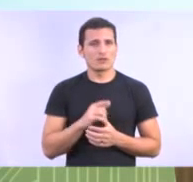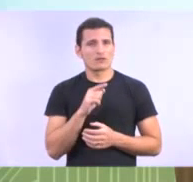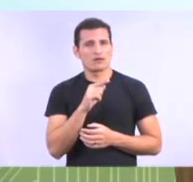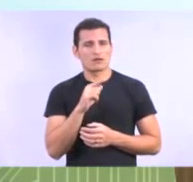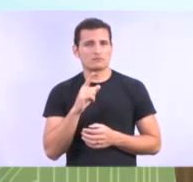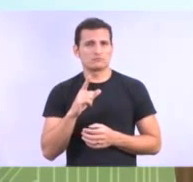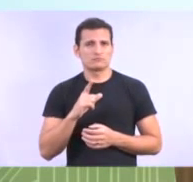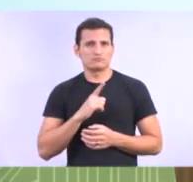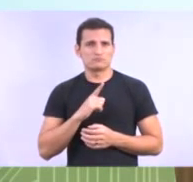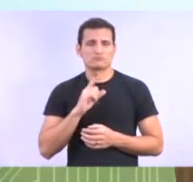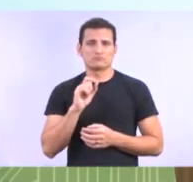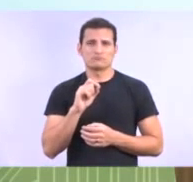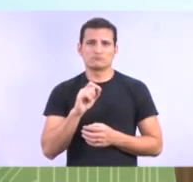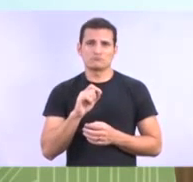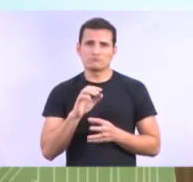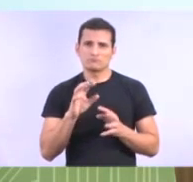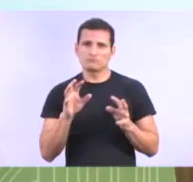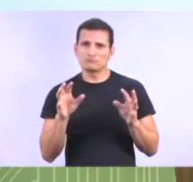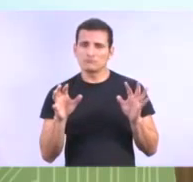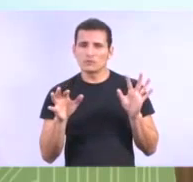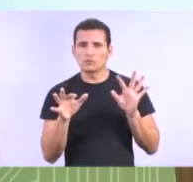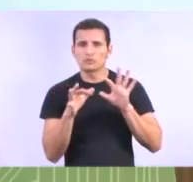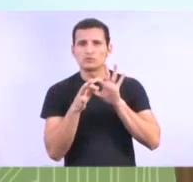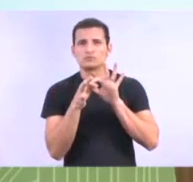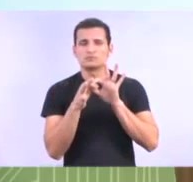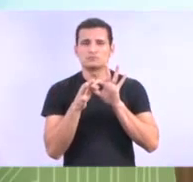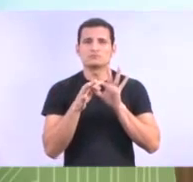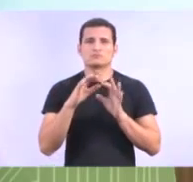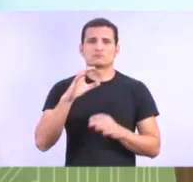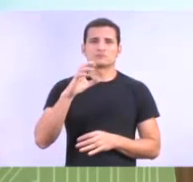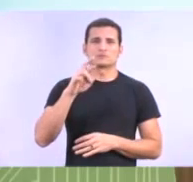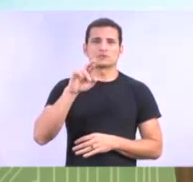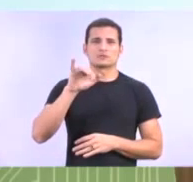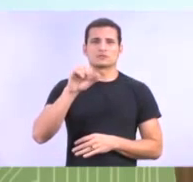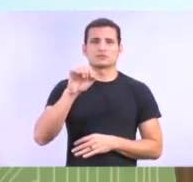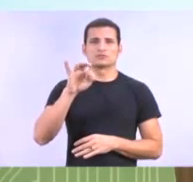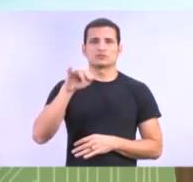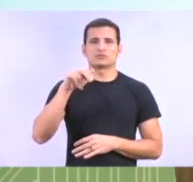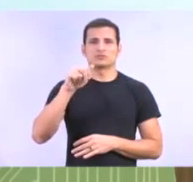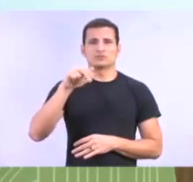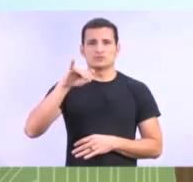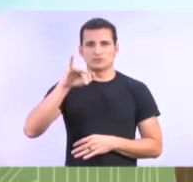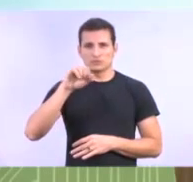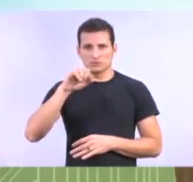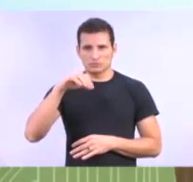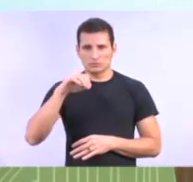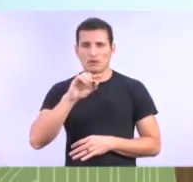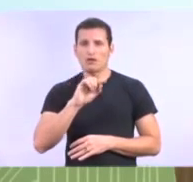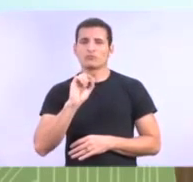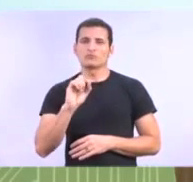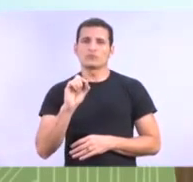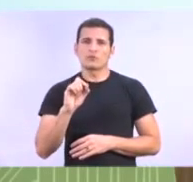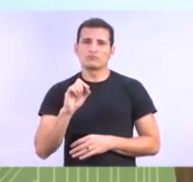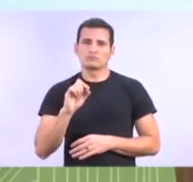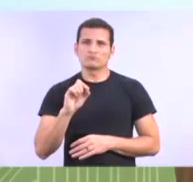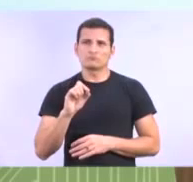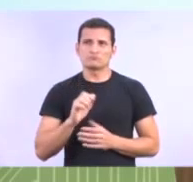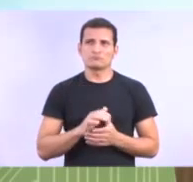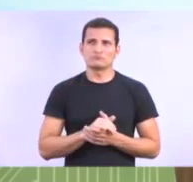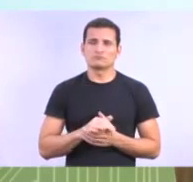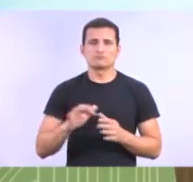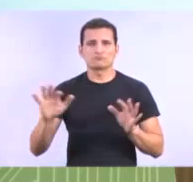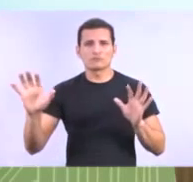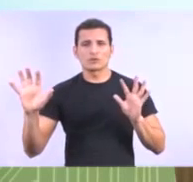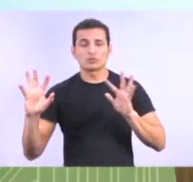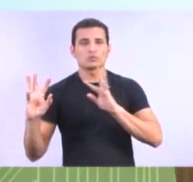intenção, né, de unificar o cristianismo, e aí ele pôde trazer todo mundo para uma única